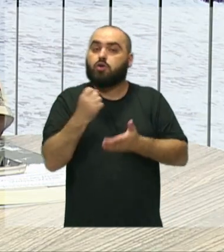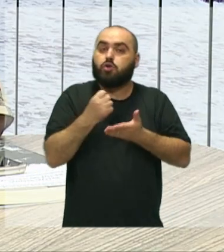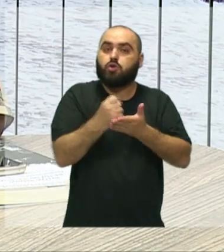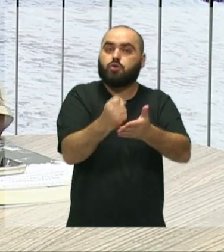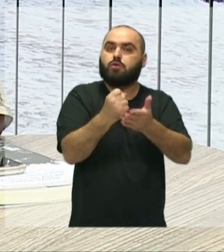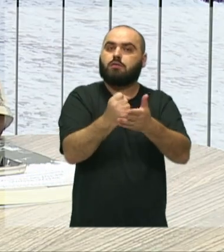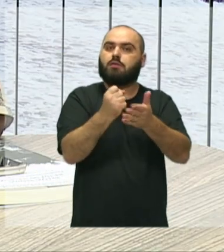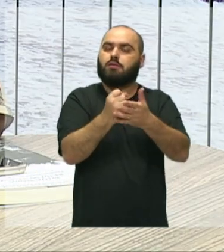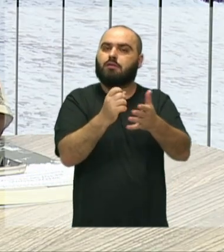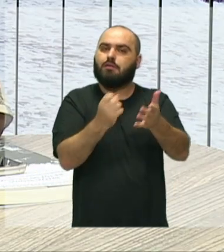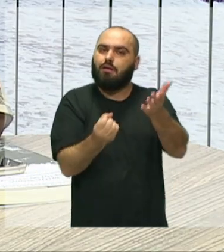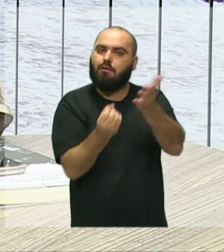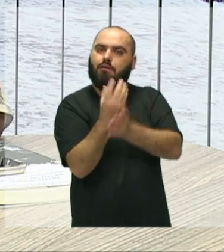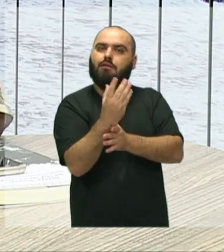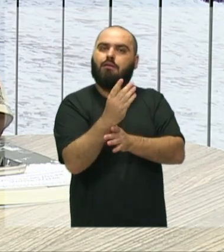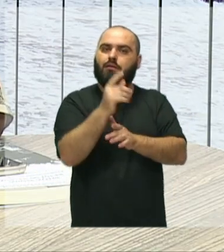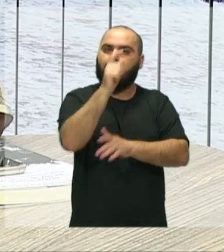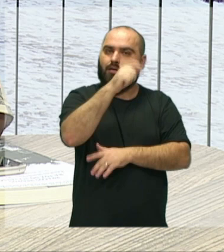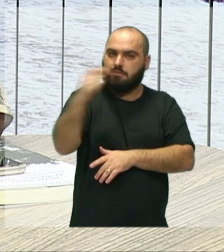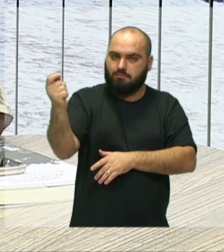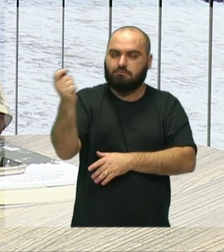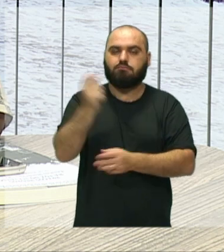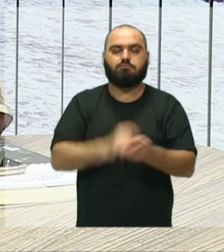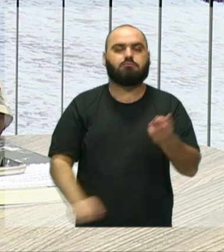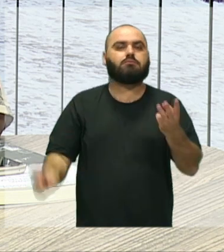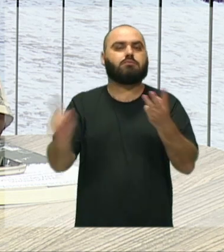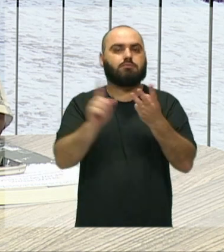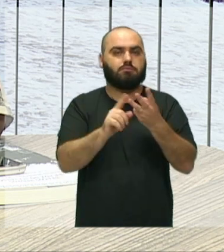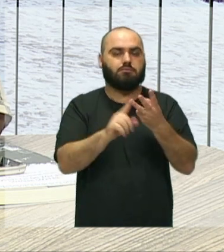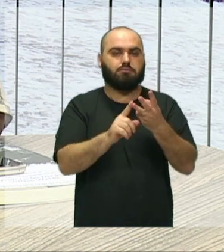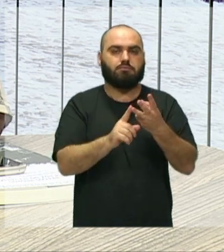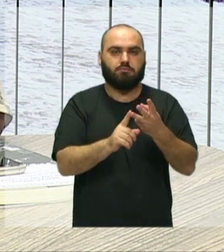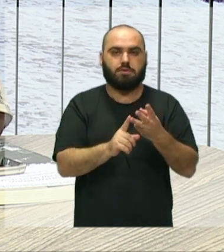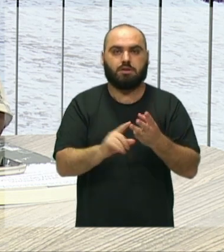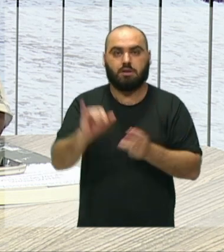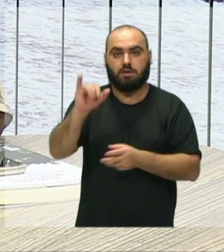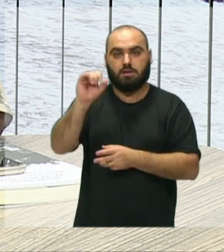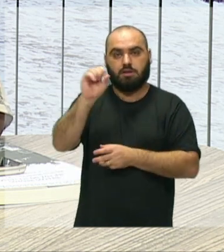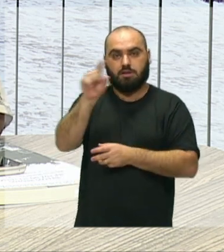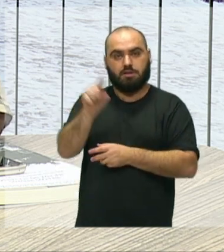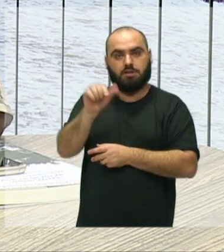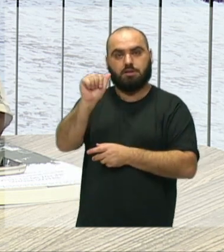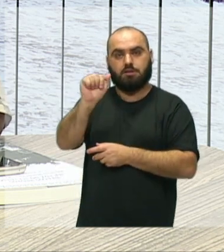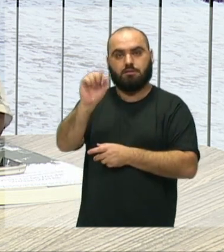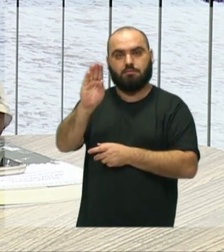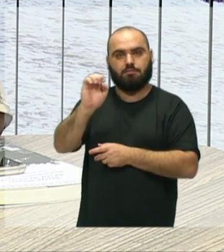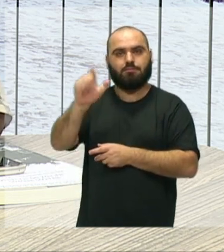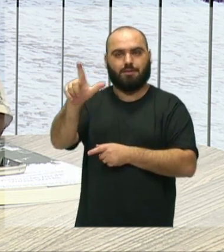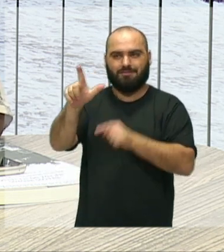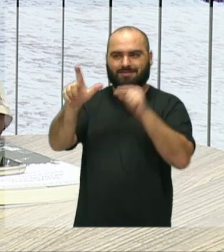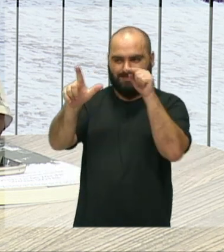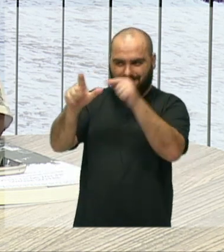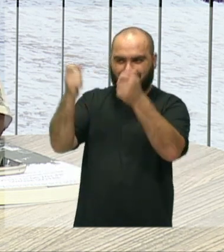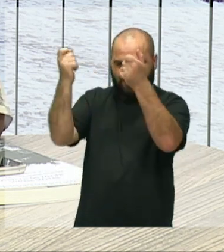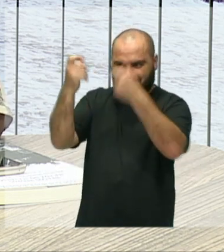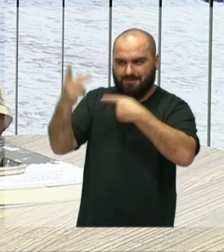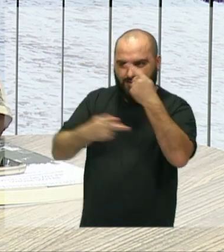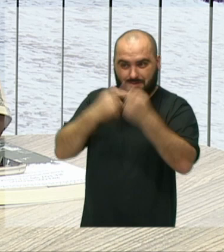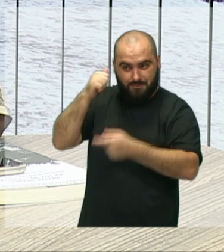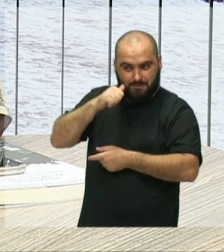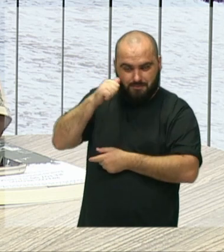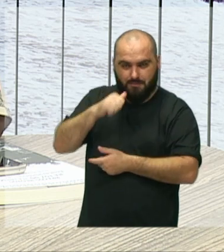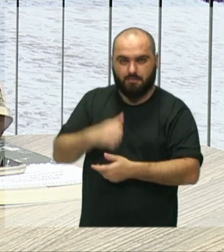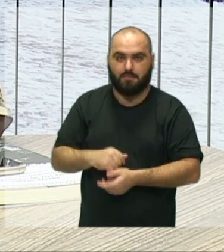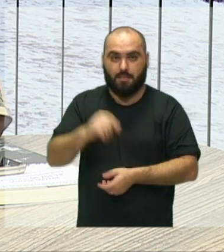dos haitianos. E tem também o da Isabel Costa, onde está a Conceição, que você mencionou, que